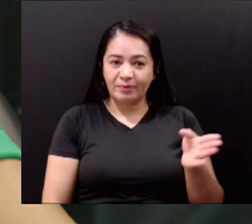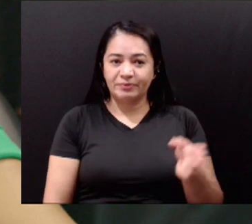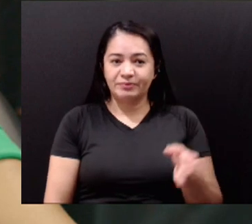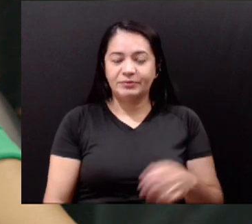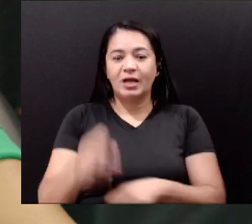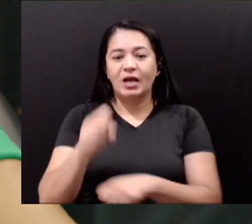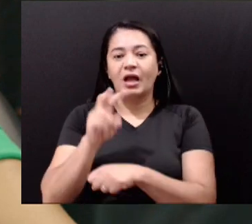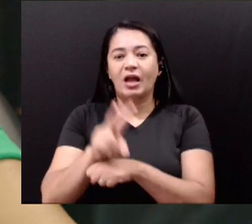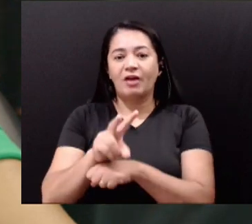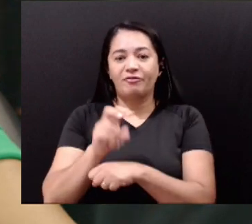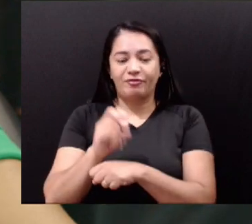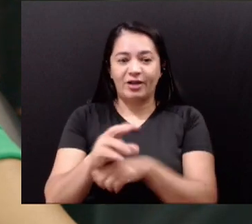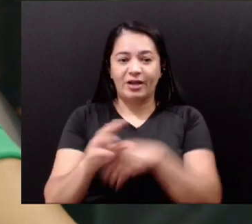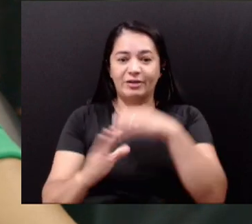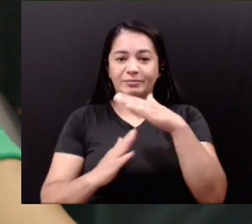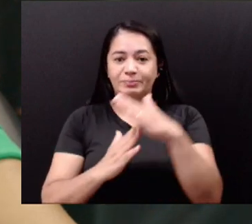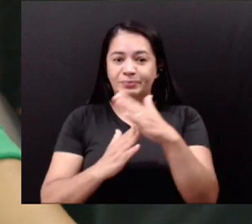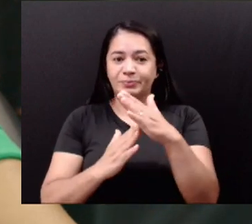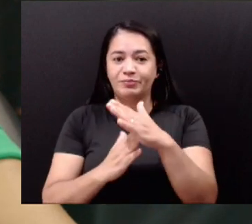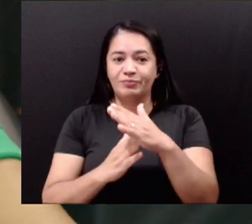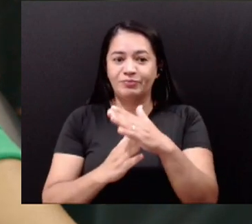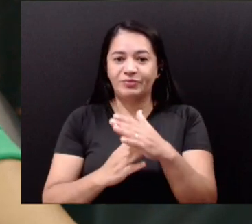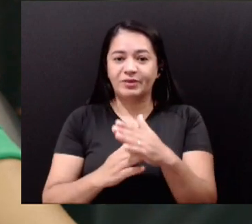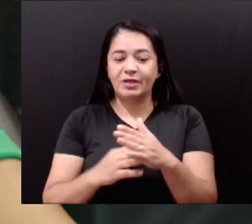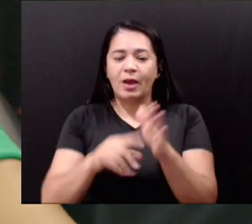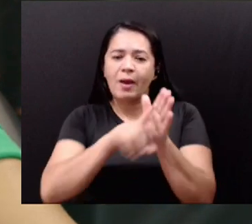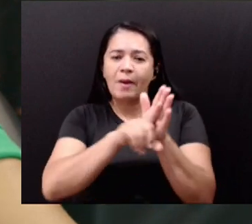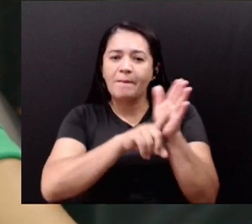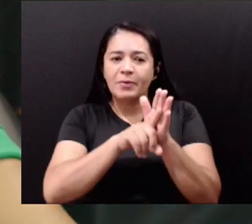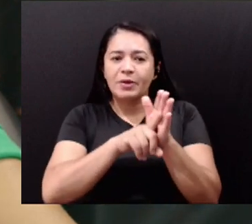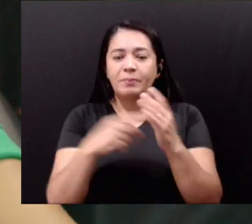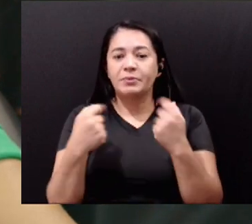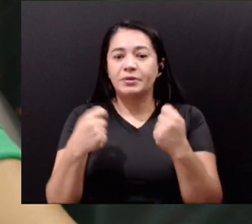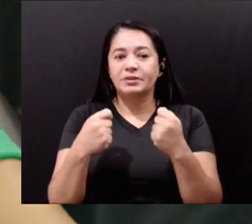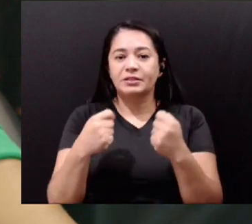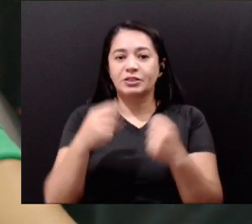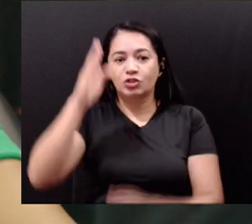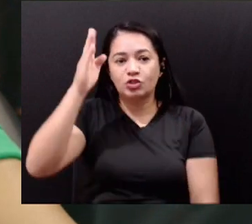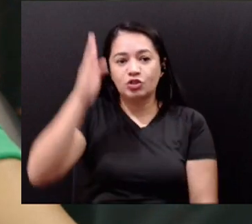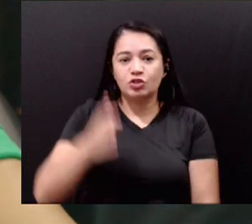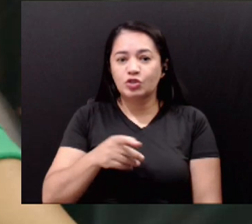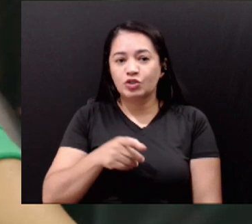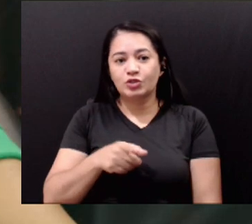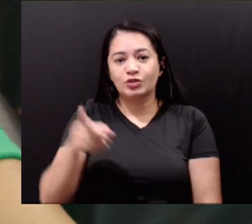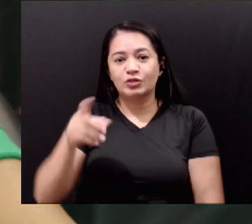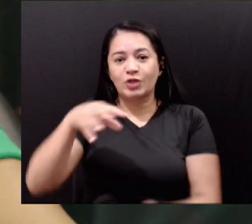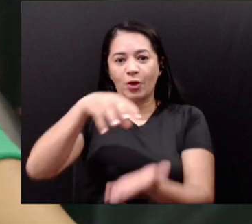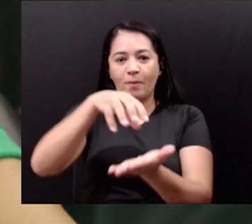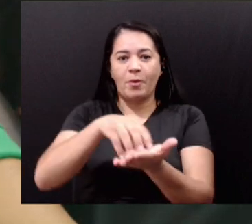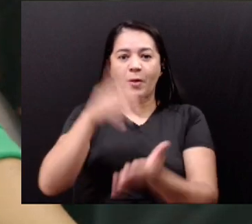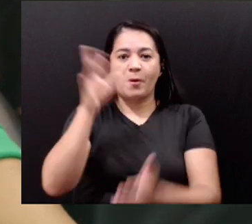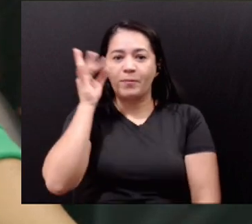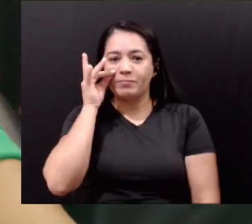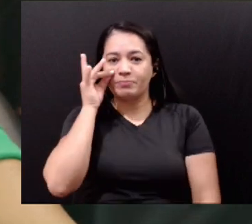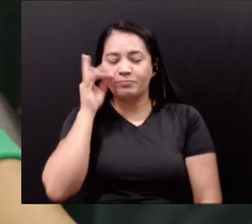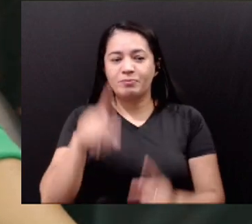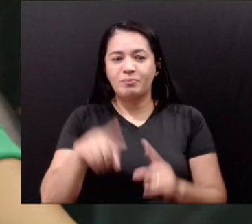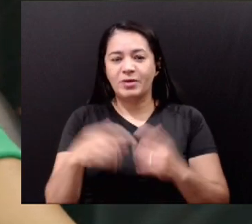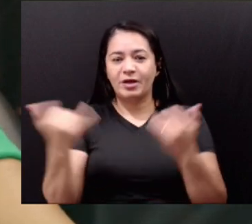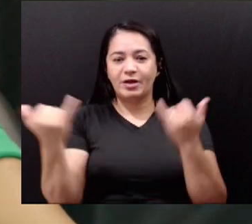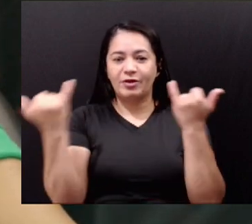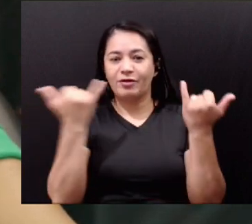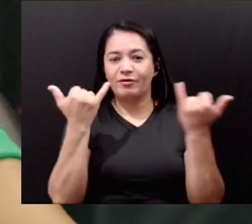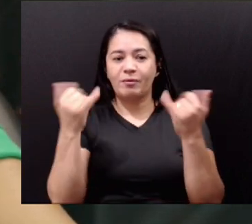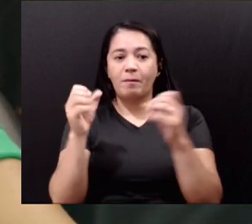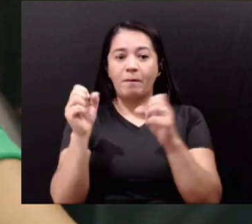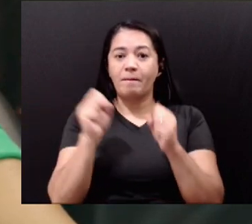a consulta sobre a disponibilidade deve ser feita diretamente nos polos de ensino. Mais informações você pode ligar CIS